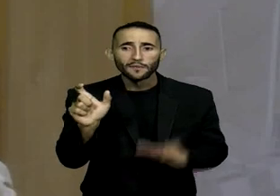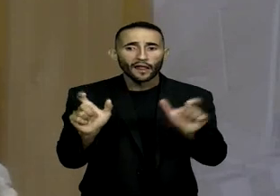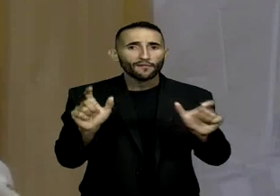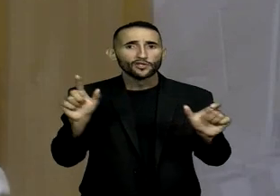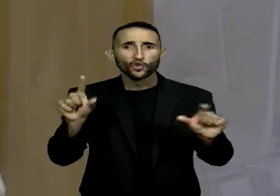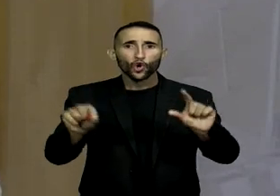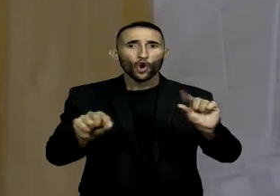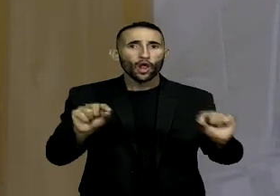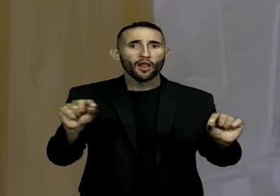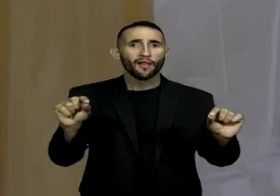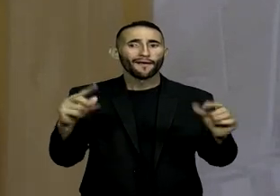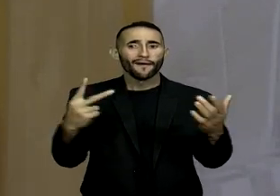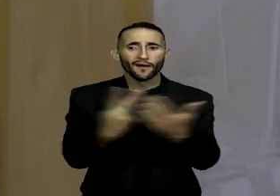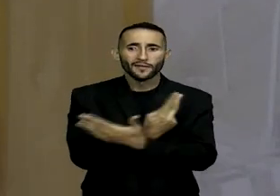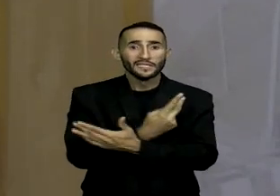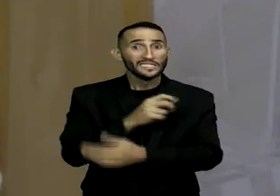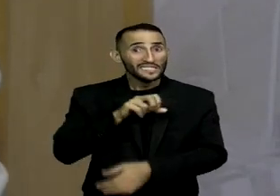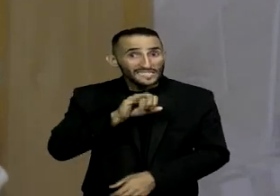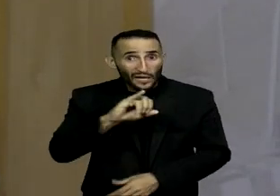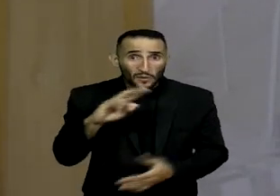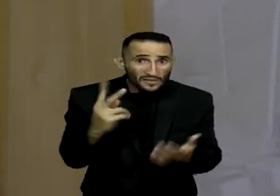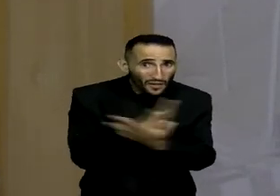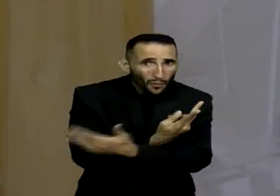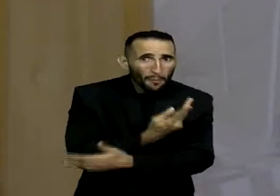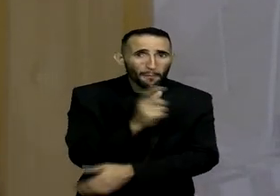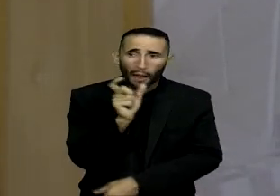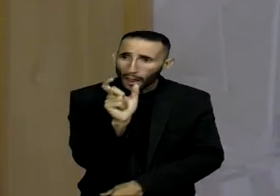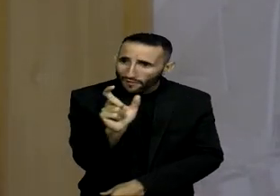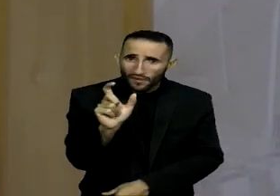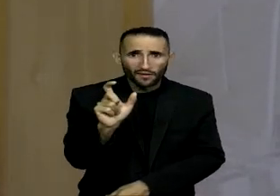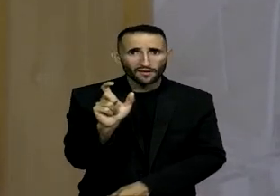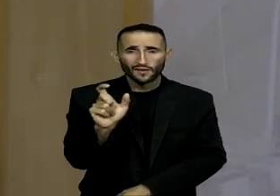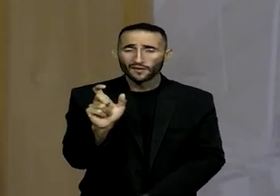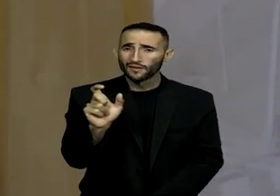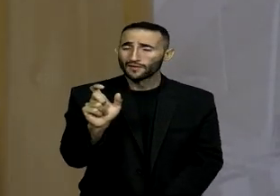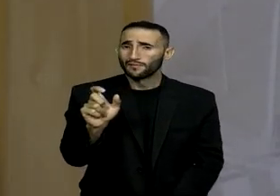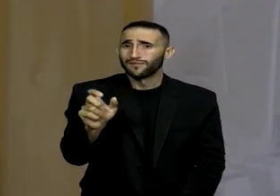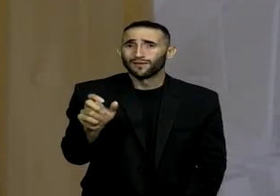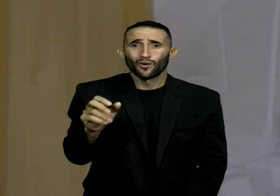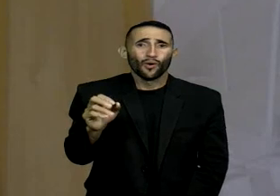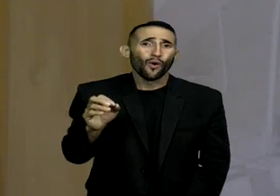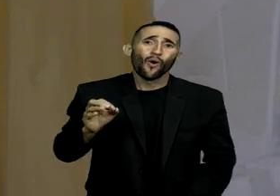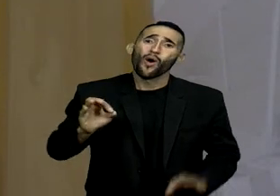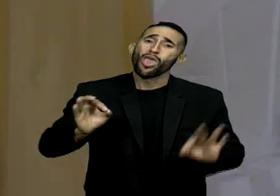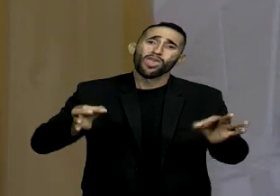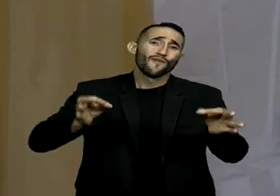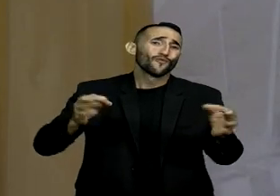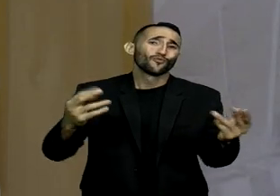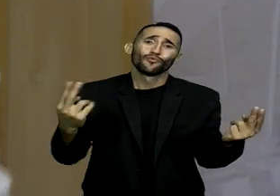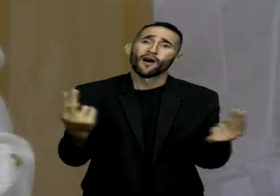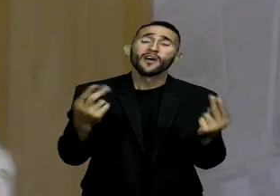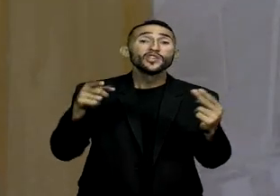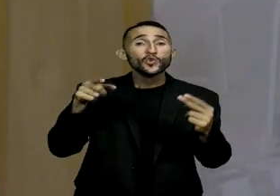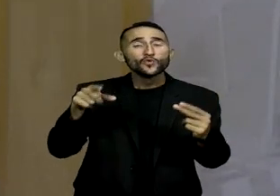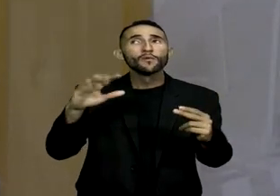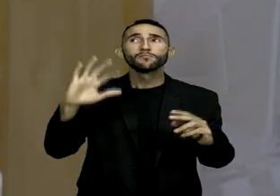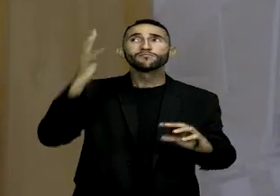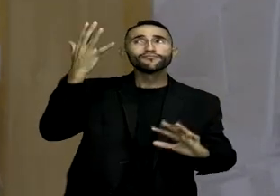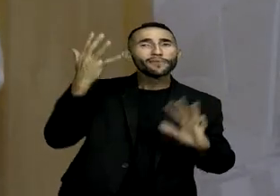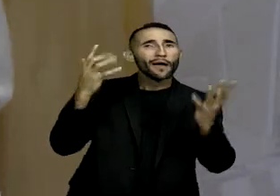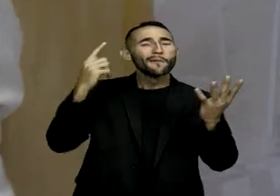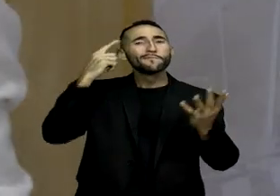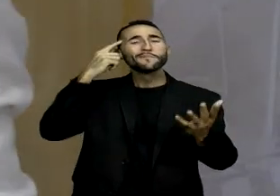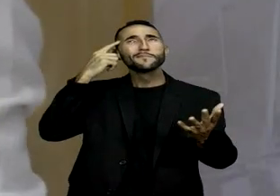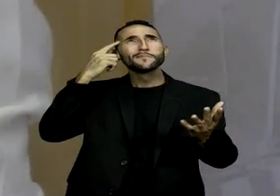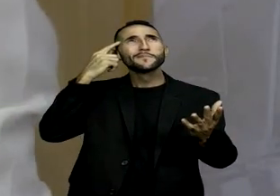que venha ter feito isso, pelo amor de Deus, sabe, esse é um tipo de coisa que jamais a gente fala, e isso dá ainda margem a mais, porque aí